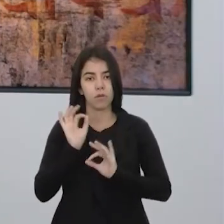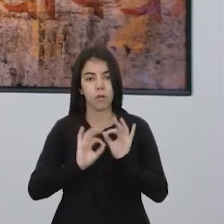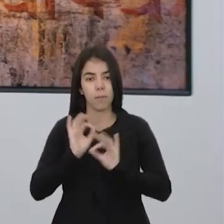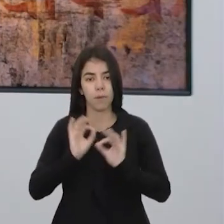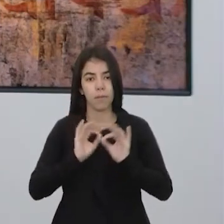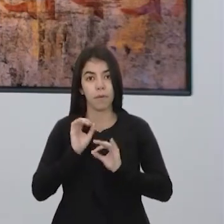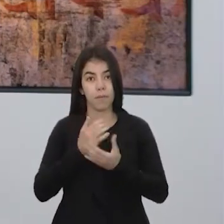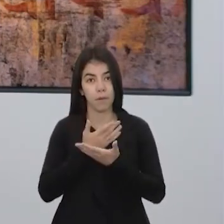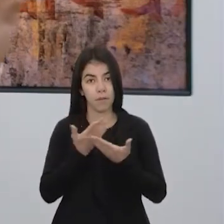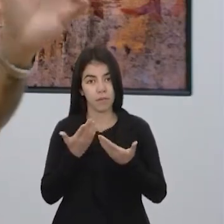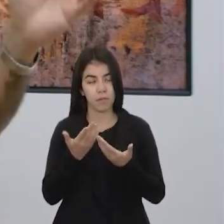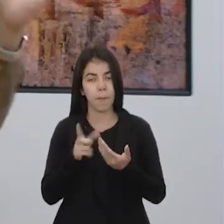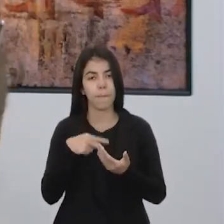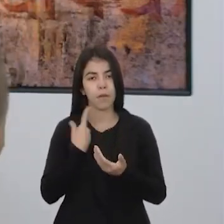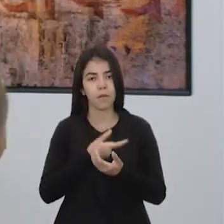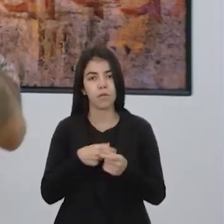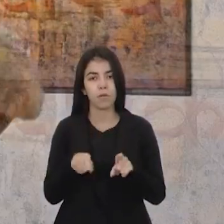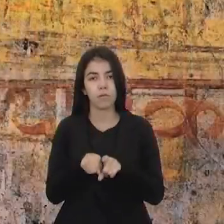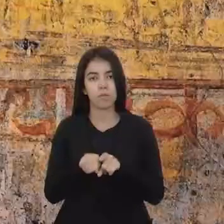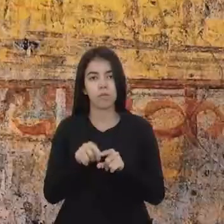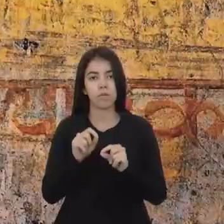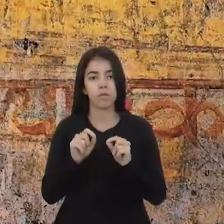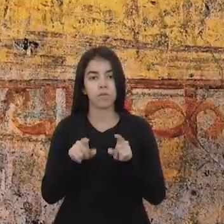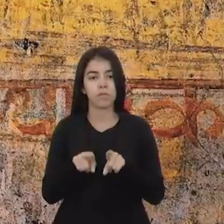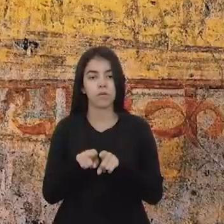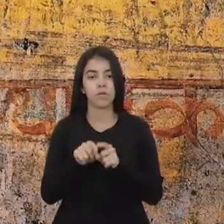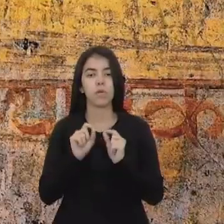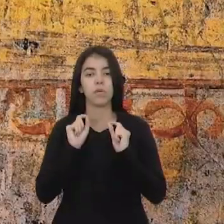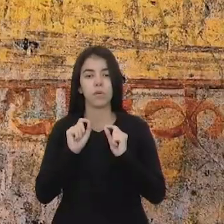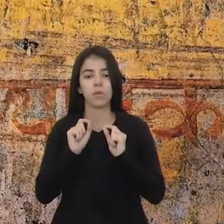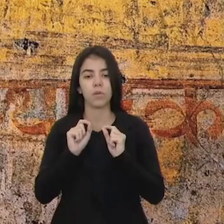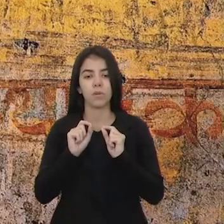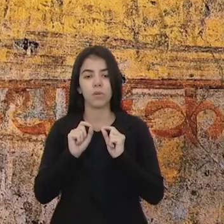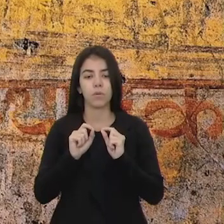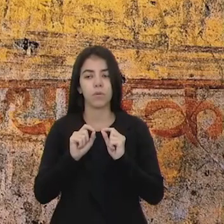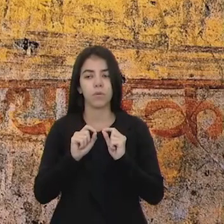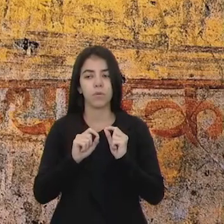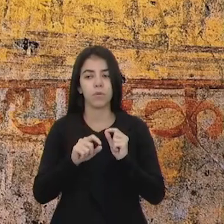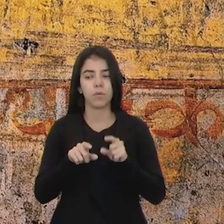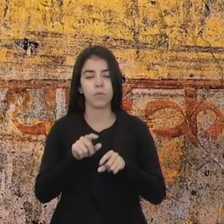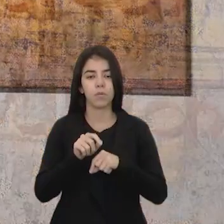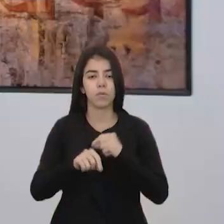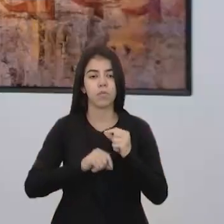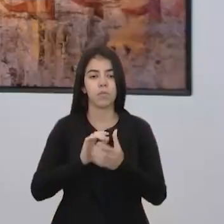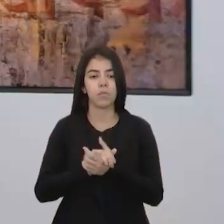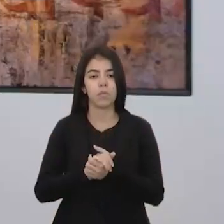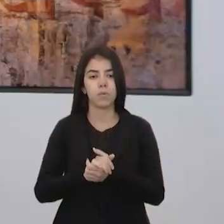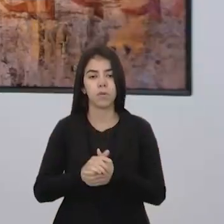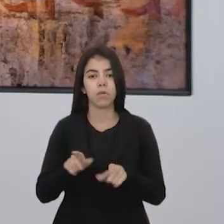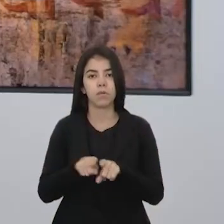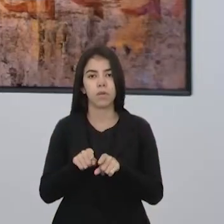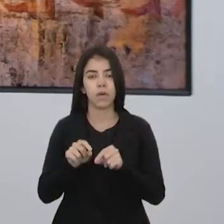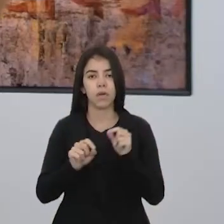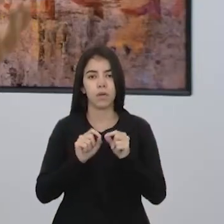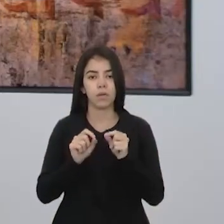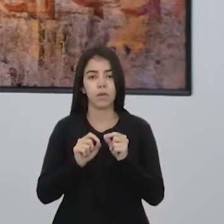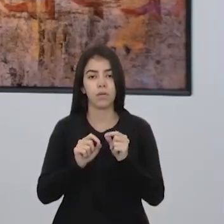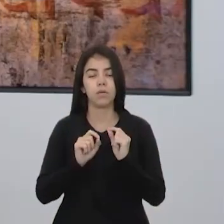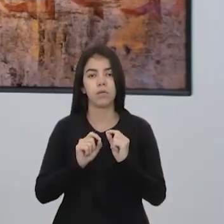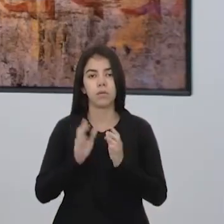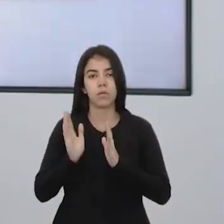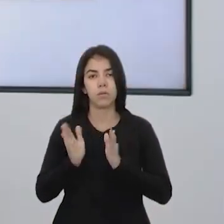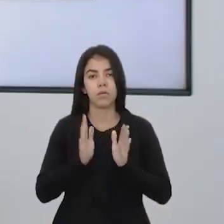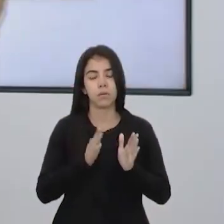para vocês, para a gente dar uma dimensão sobre o que é a cultura e como ela se